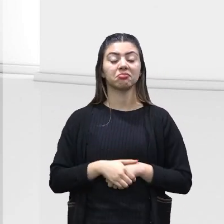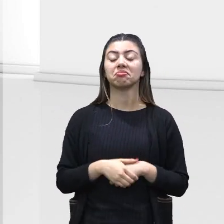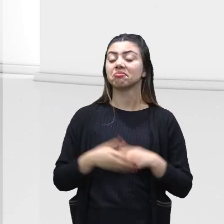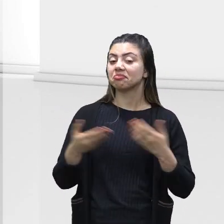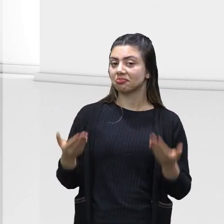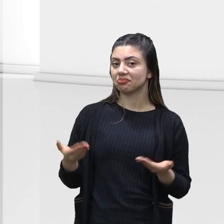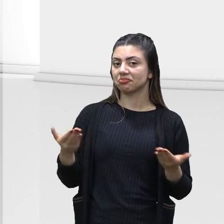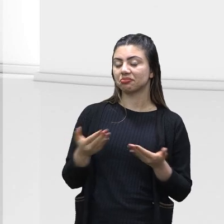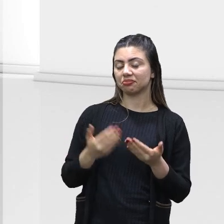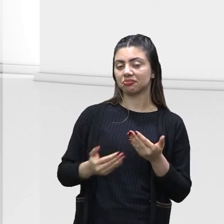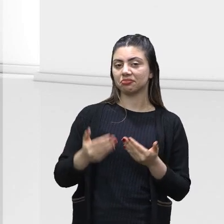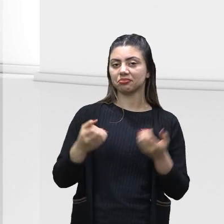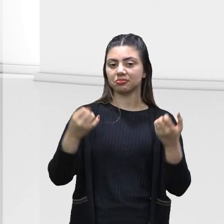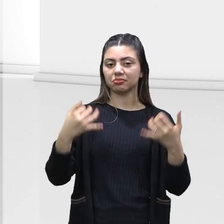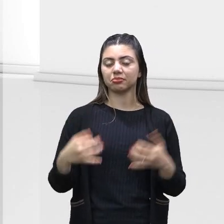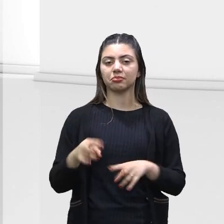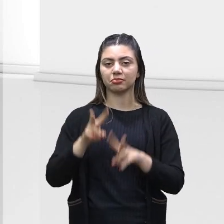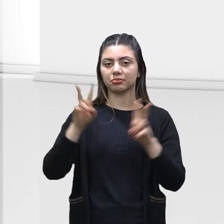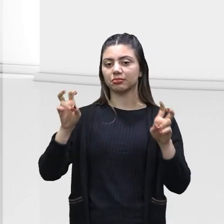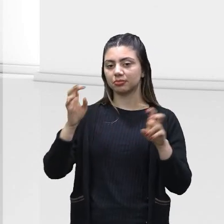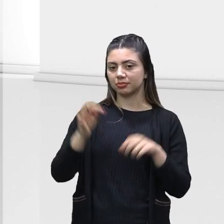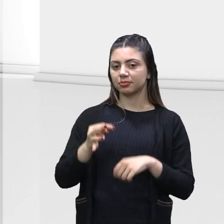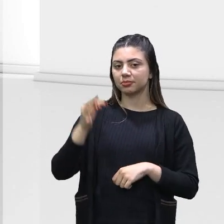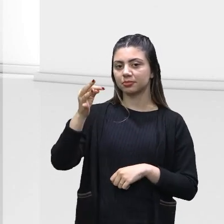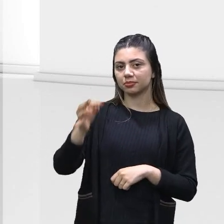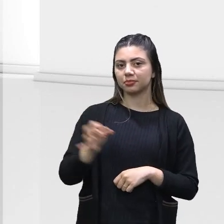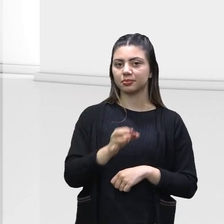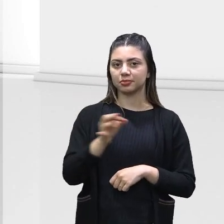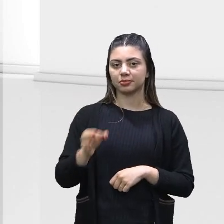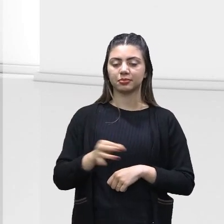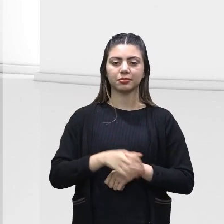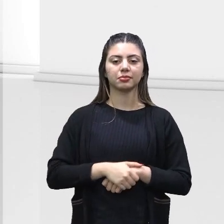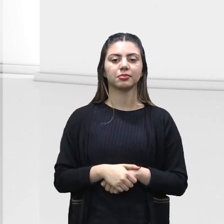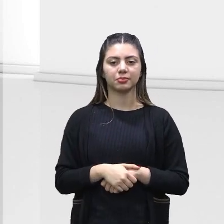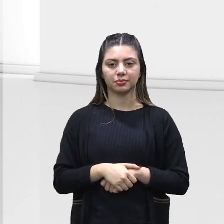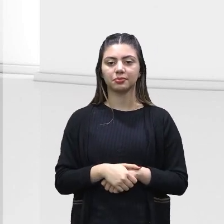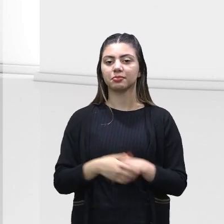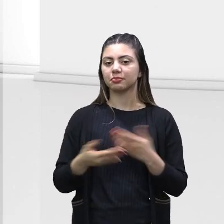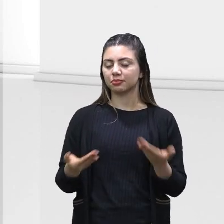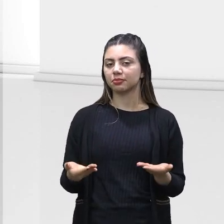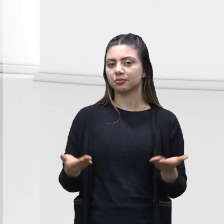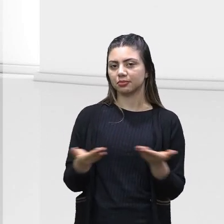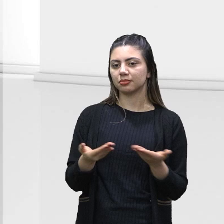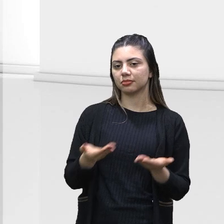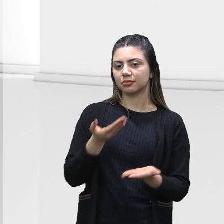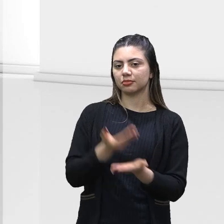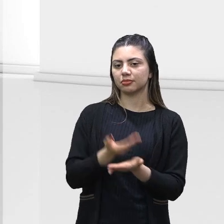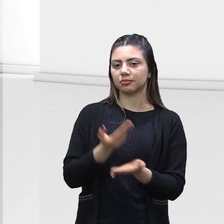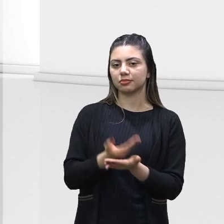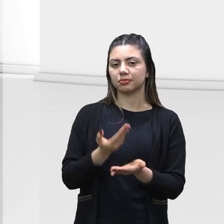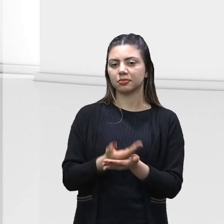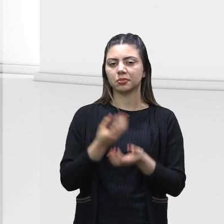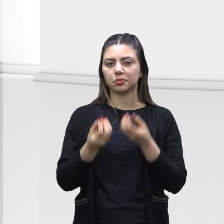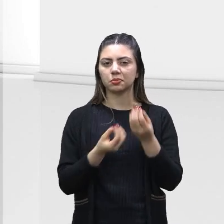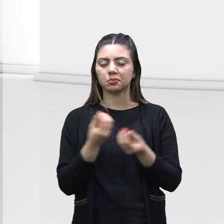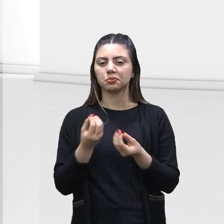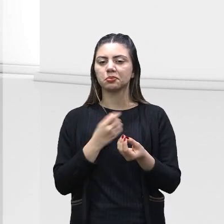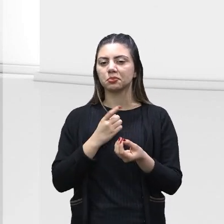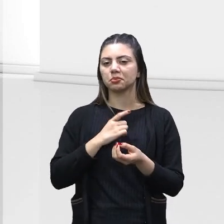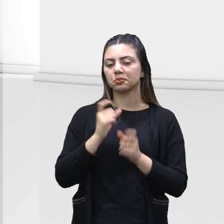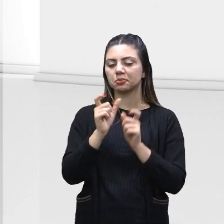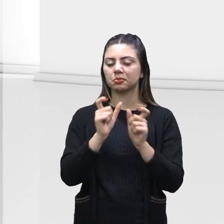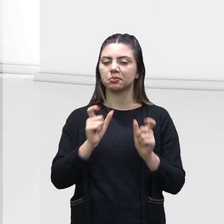falar de futuro, nós vamos ver o tópico, né, sobre o will e também vamos explorar um pouco desse vocabulário